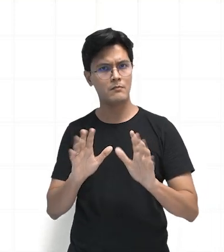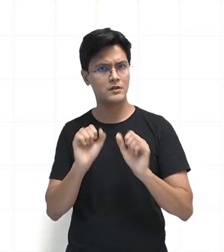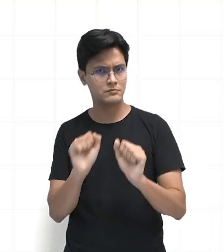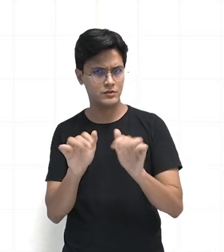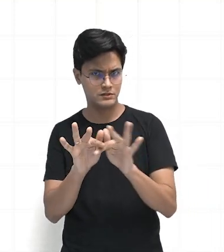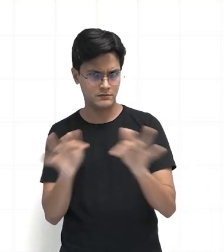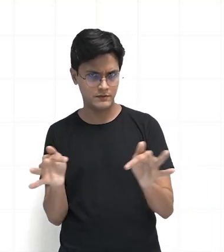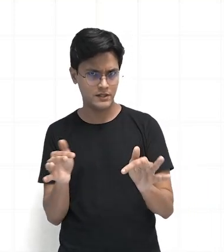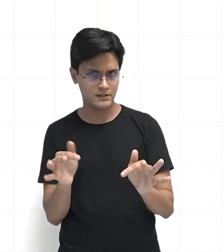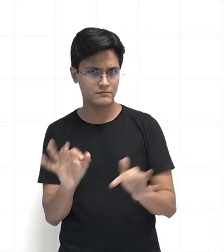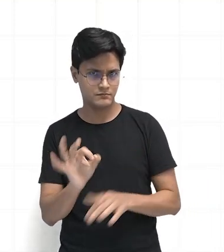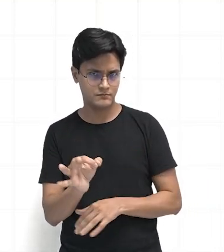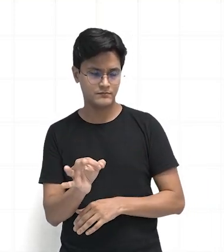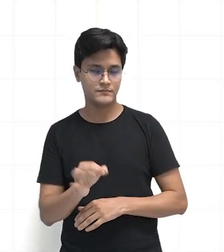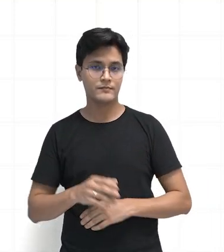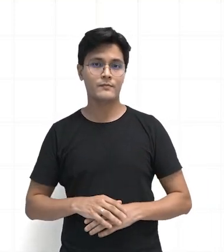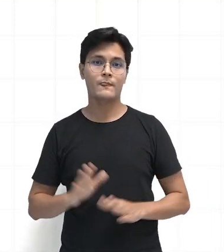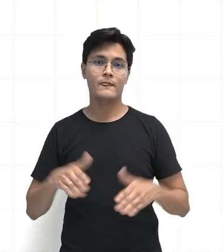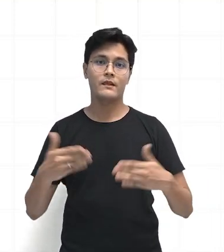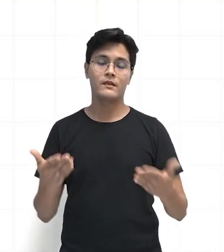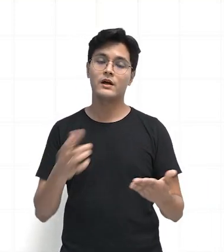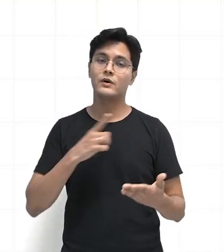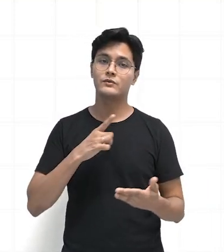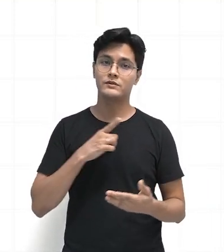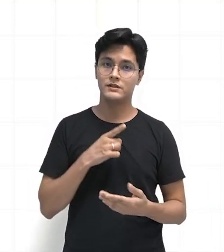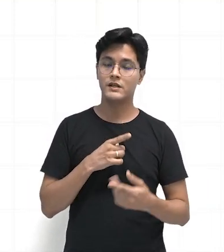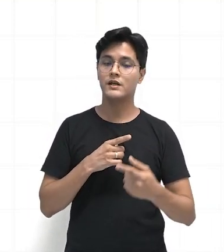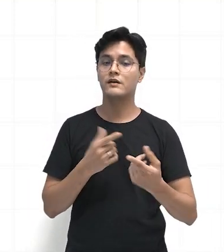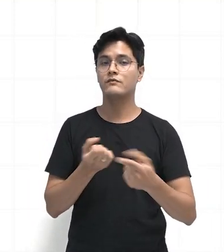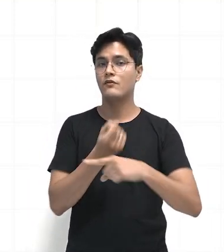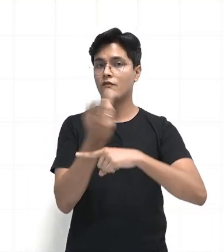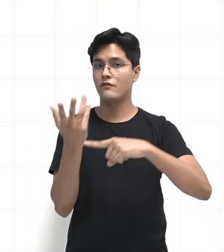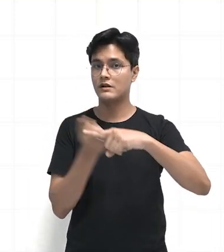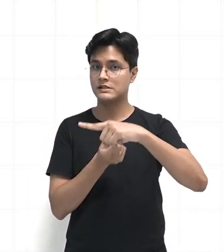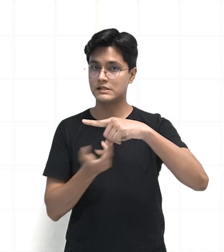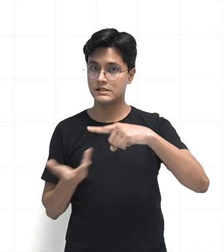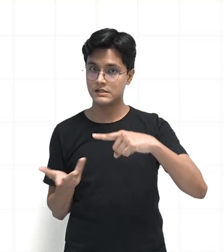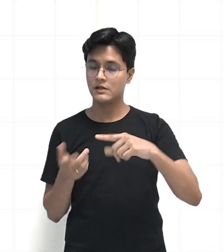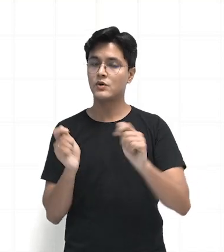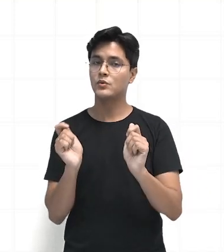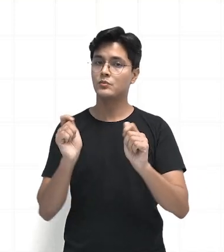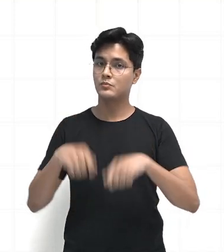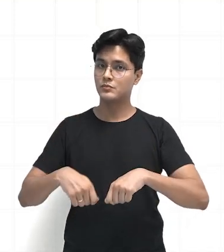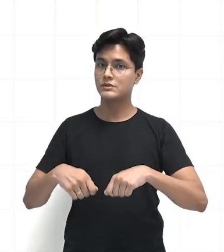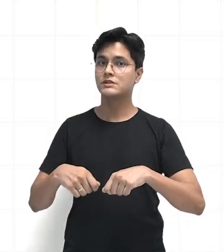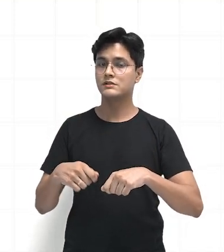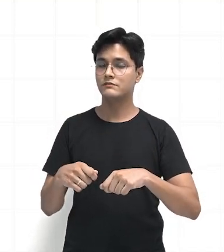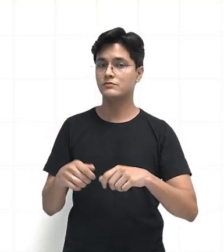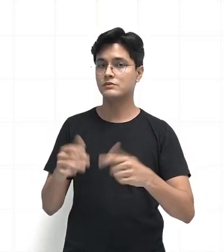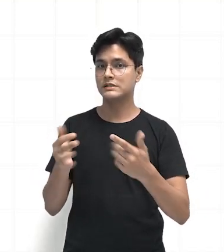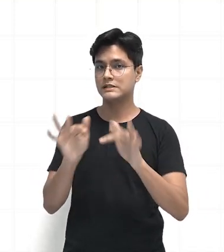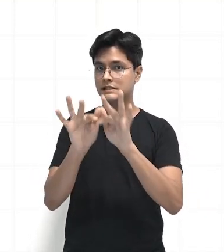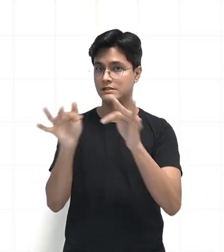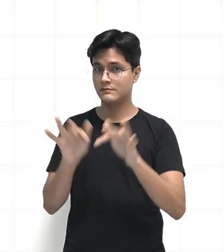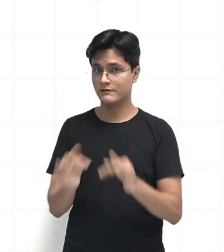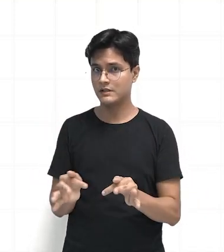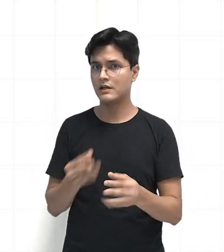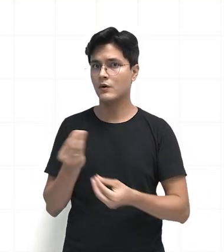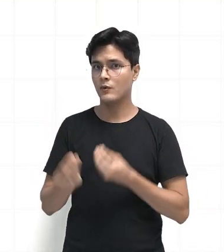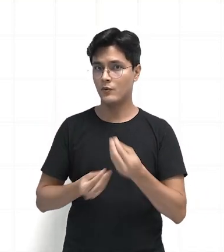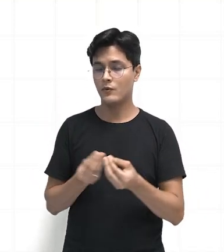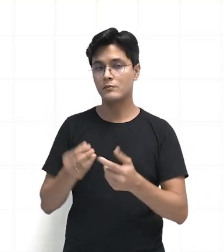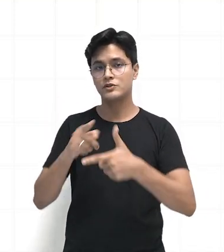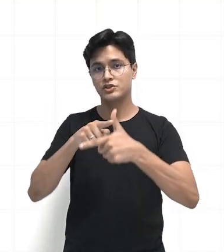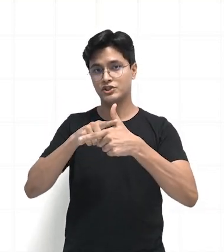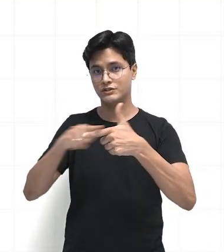não posso? Então, eu tenho aí uma fração e eu posso simplificar isso por 2. Então,